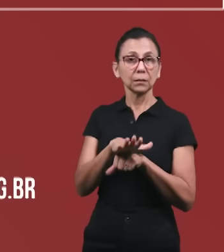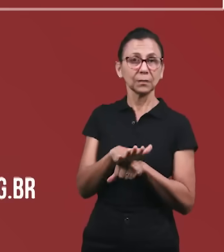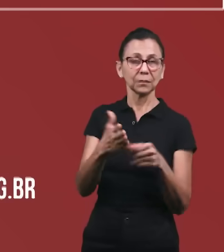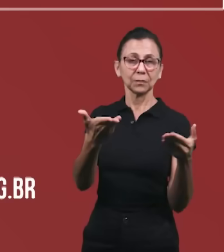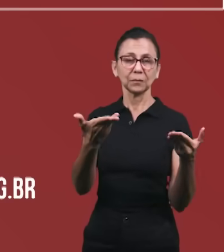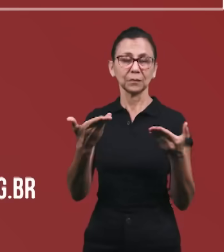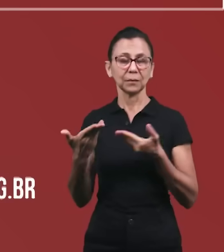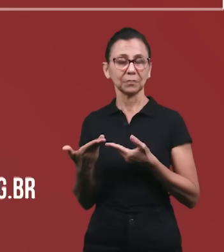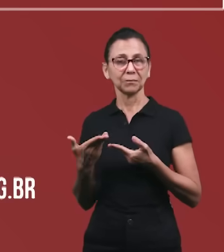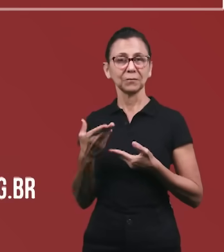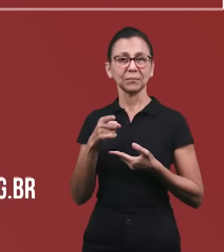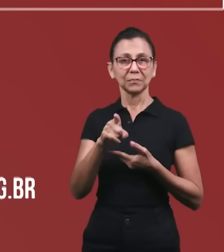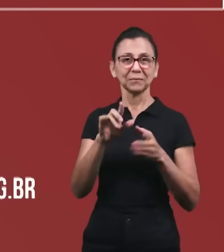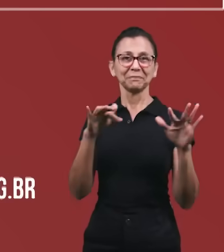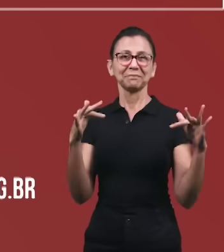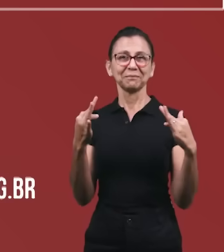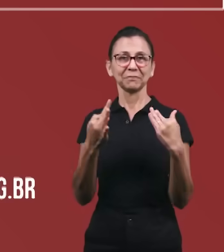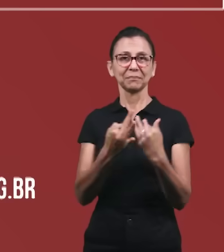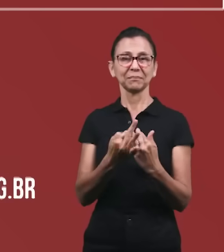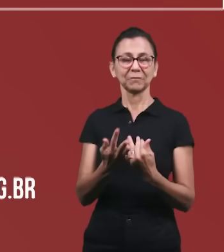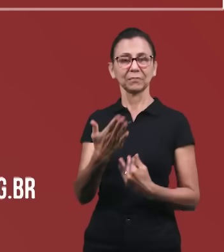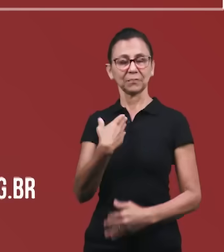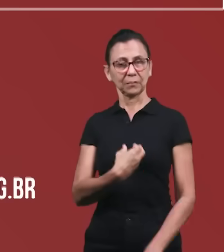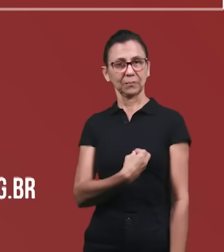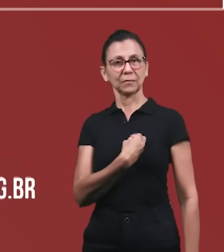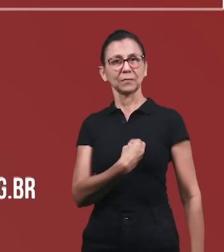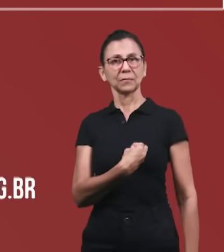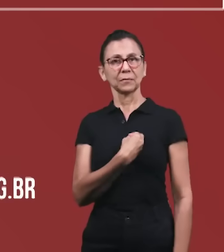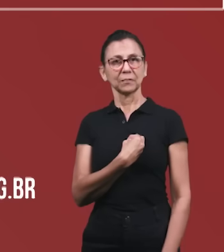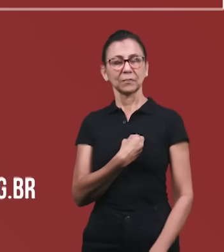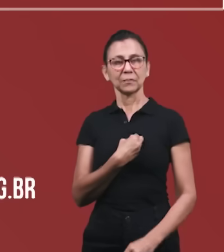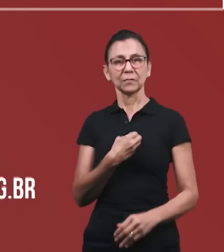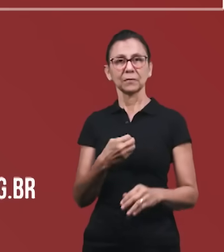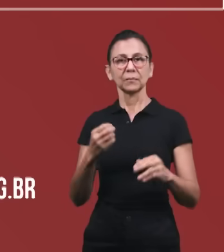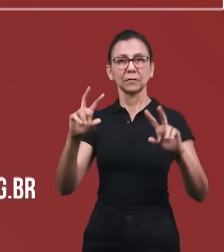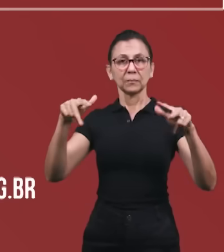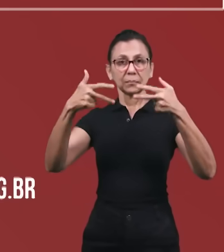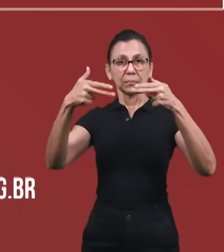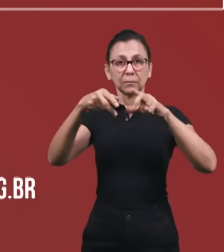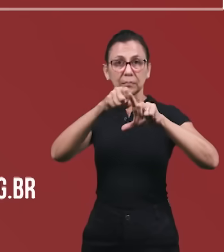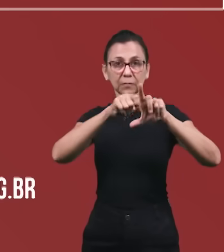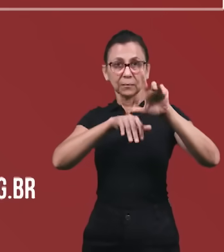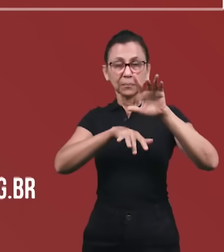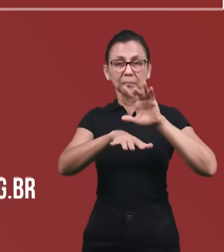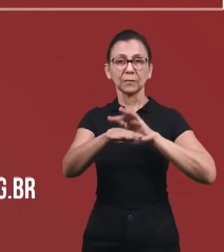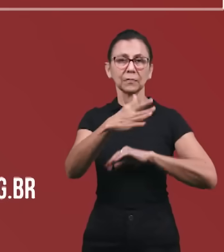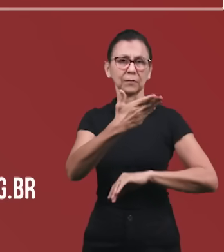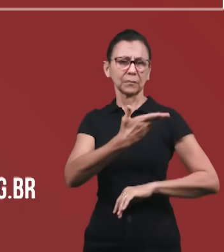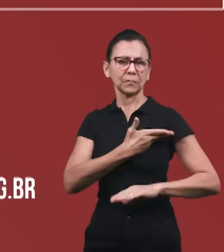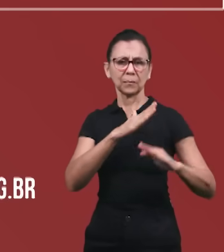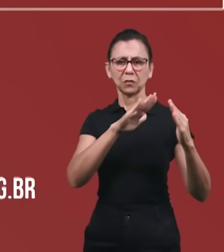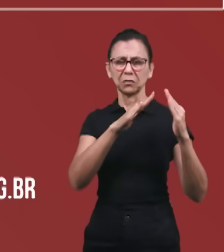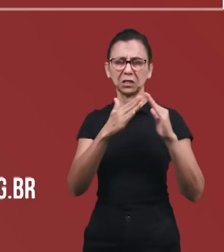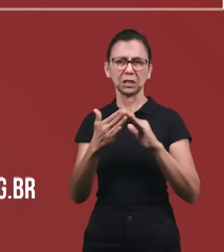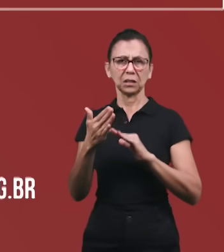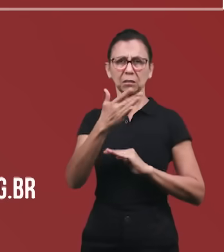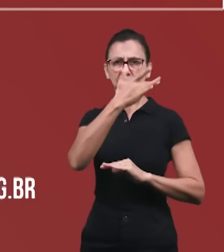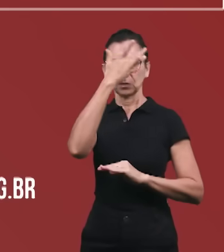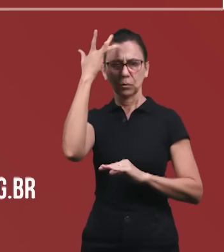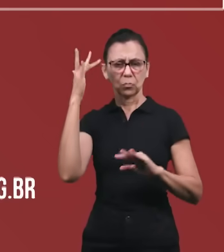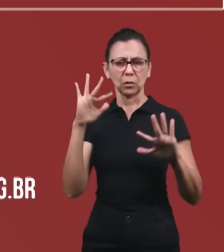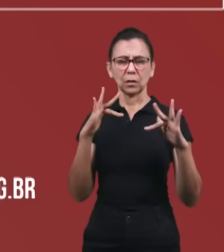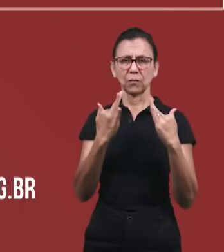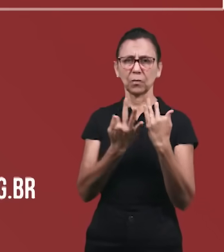por esse canal. Convidamos você e sua família para participarem. Compartilhe esse link, passe para amigos,